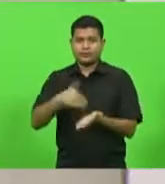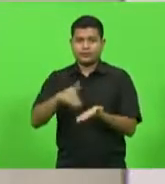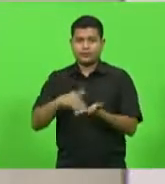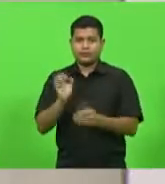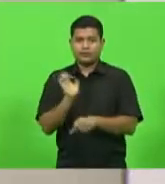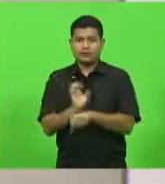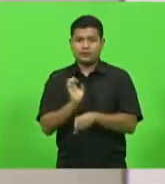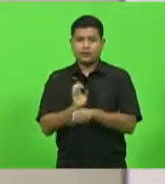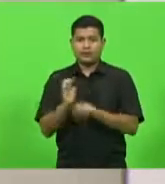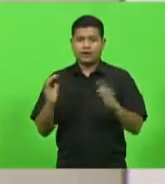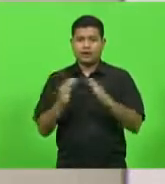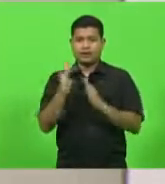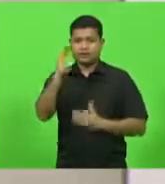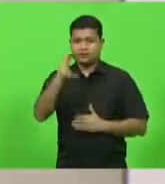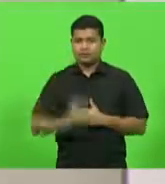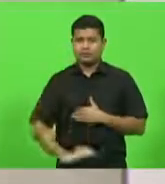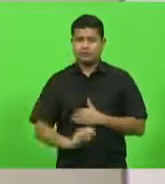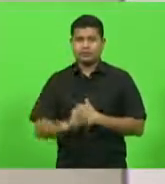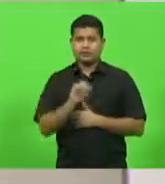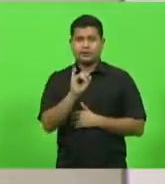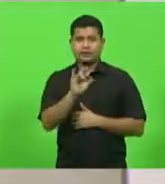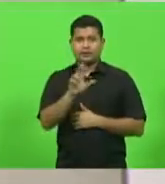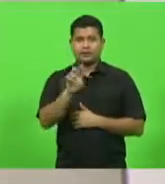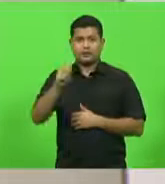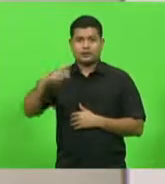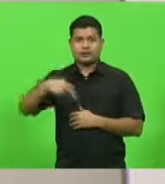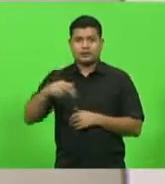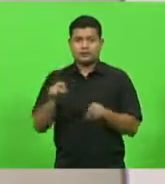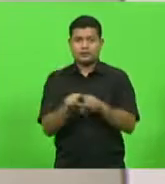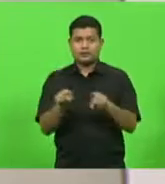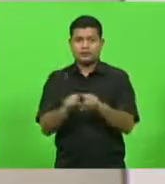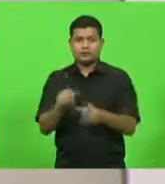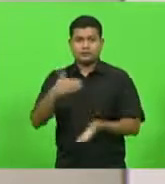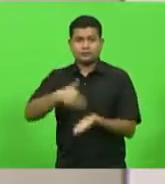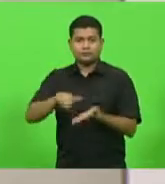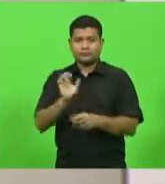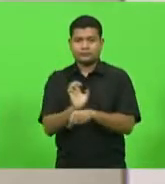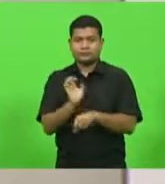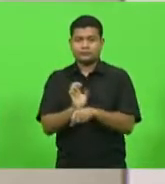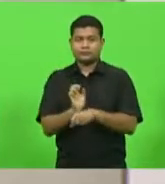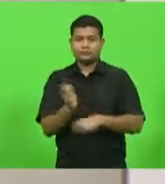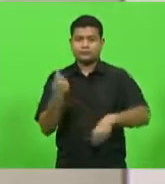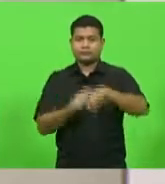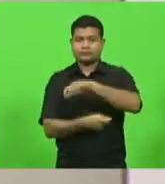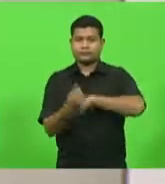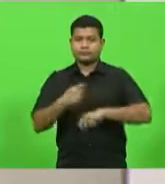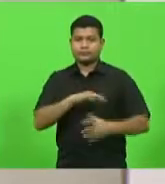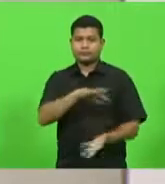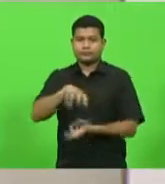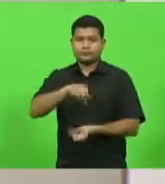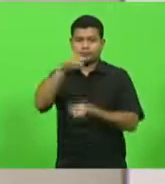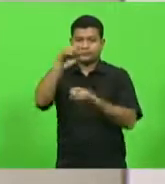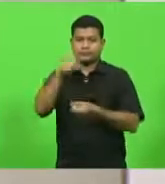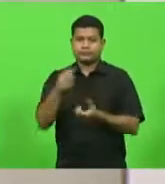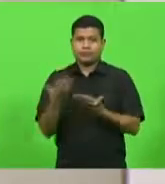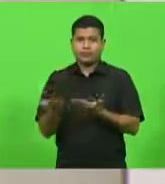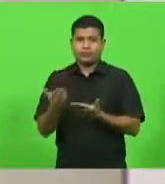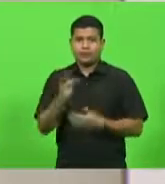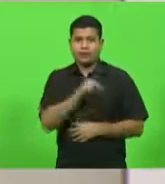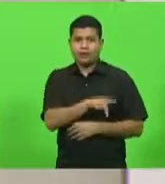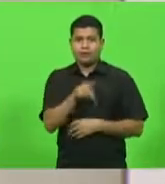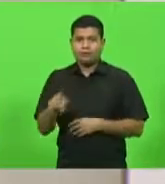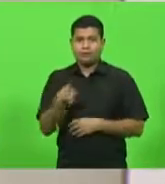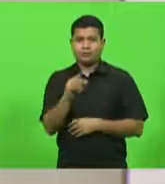da Casa Civil, Heron Giordani. Excelentíssimo senhor secretário de Estado do Desenvolvimento Econômico Sustentável, professor Celso